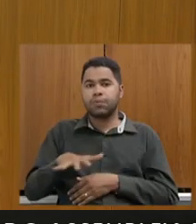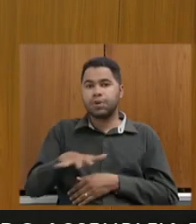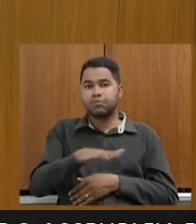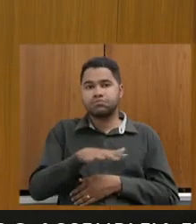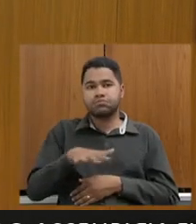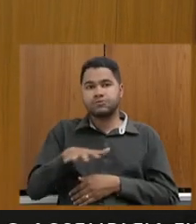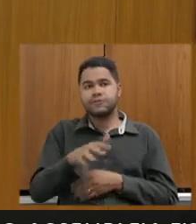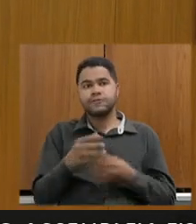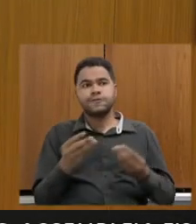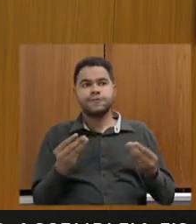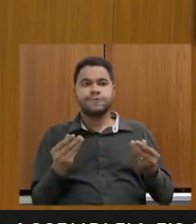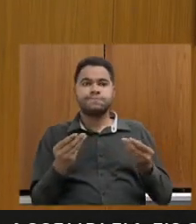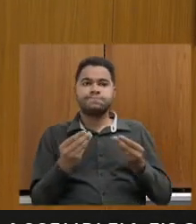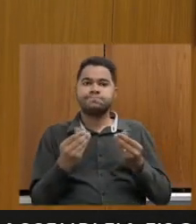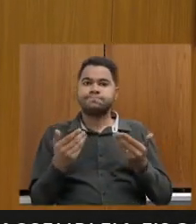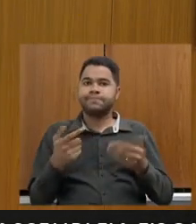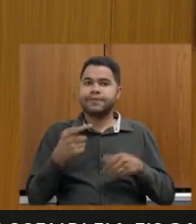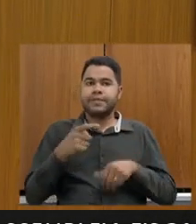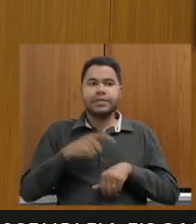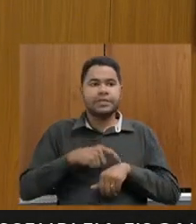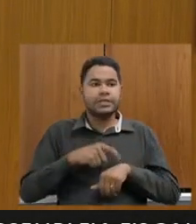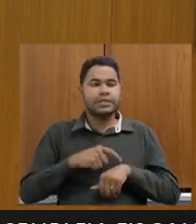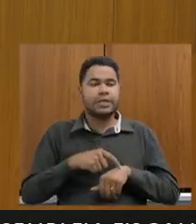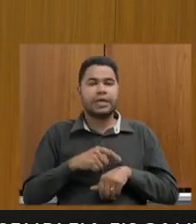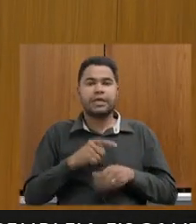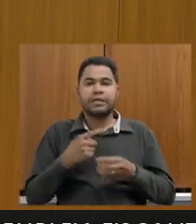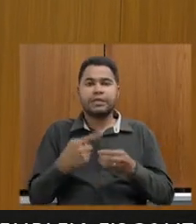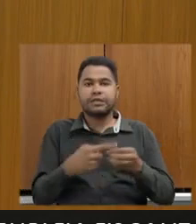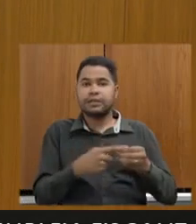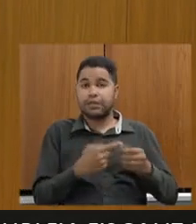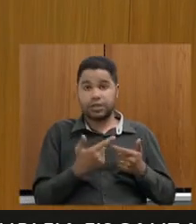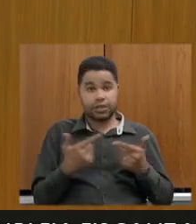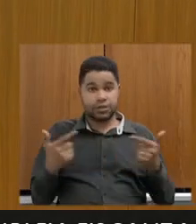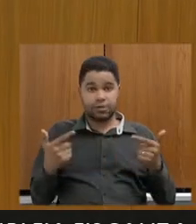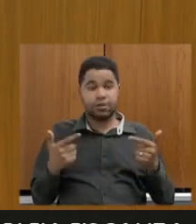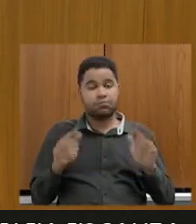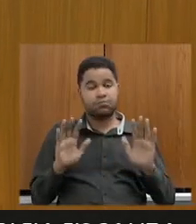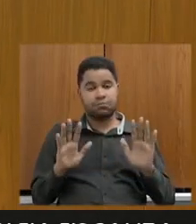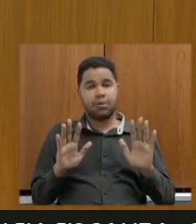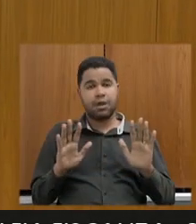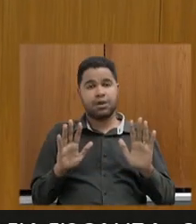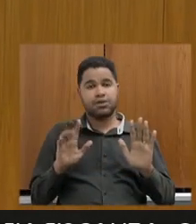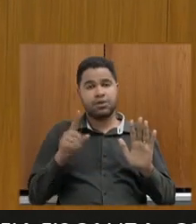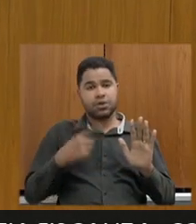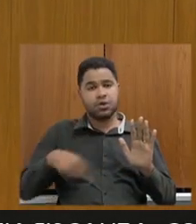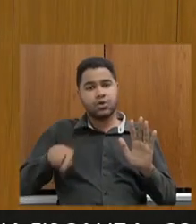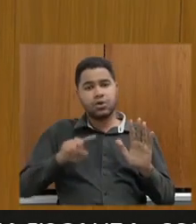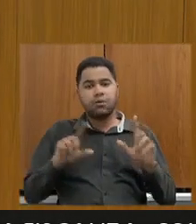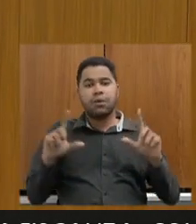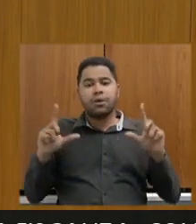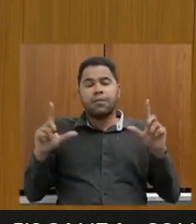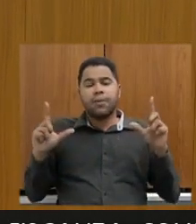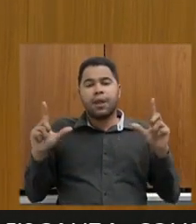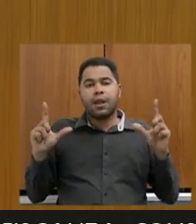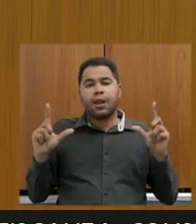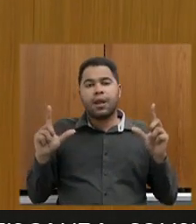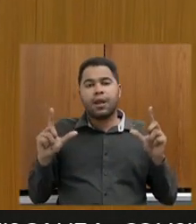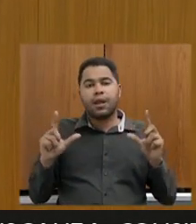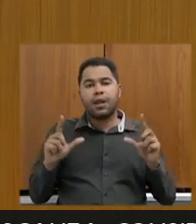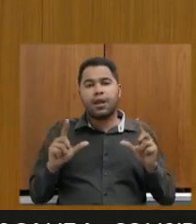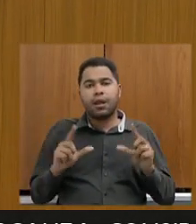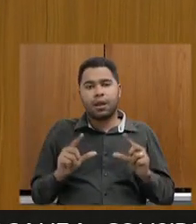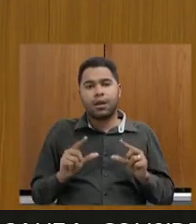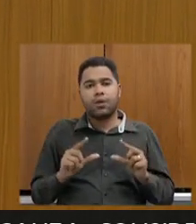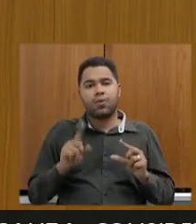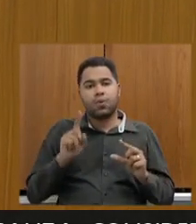muito carente cidades que não têm servidor mas isso sem sombra de dúvidas a gente vai Minimizar com